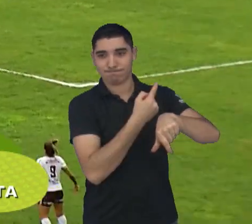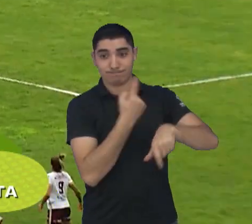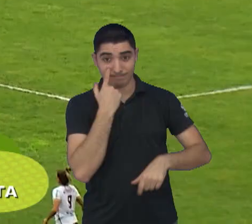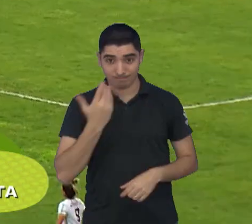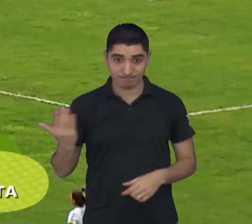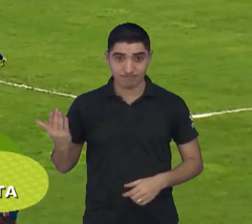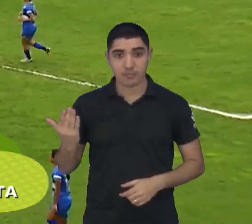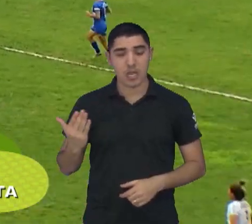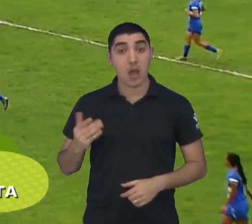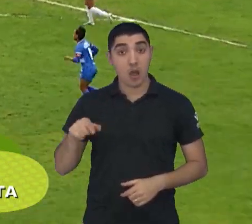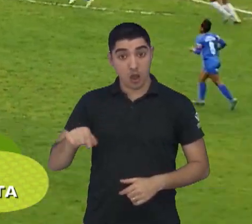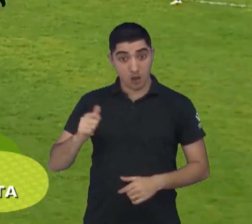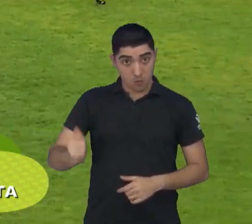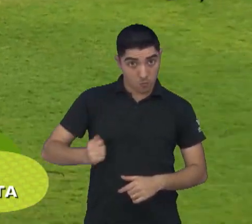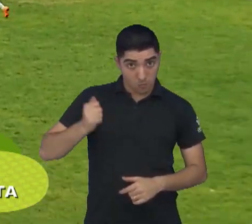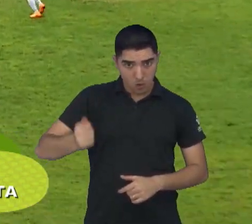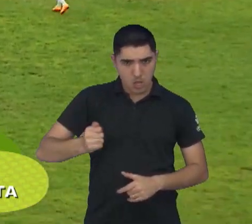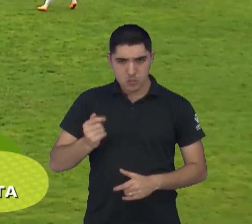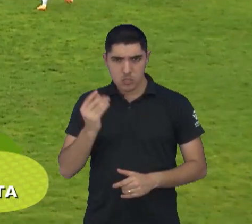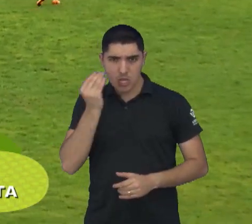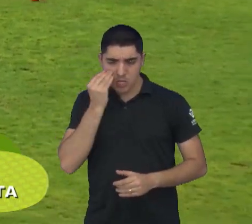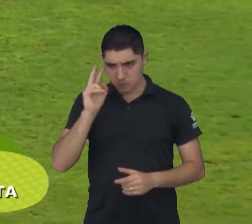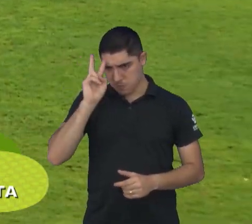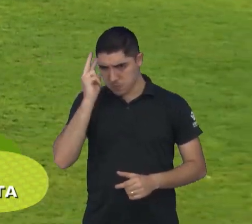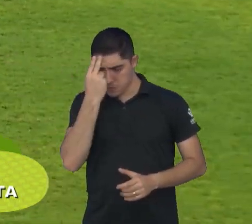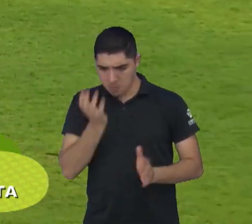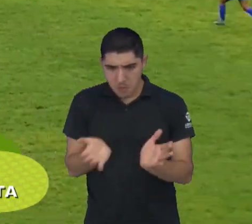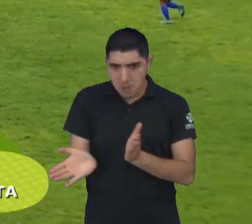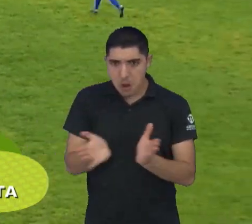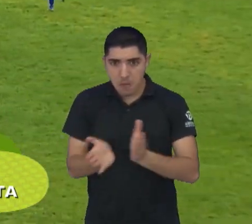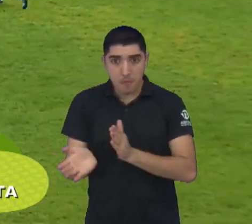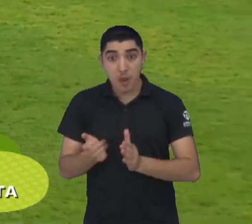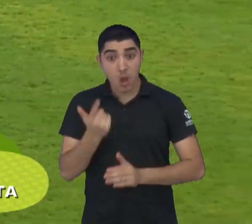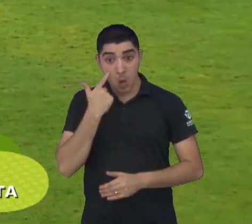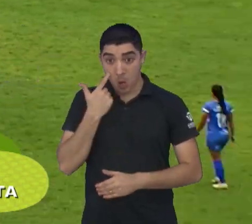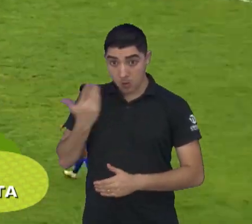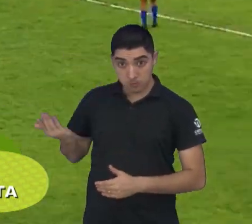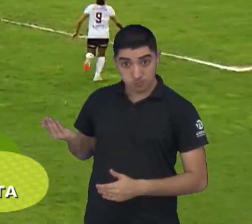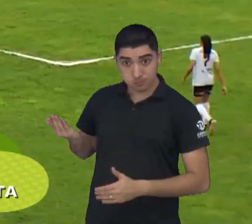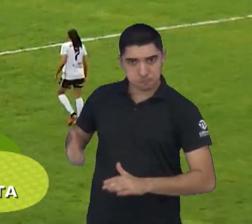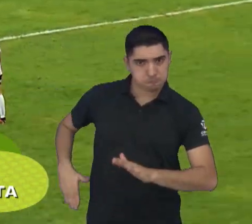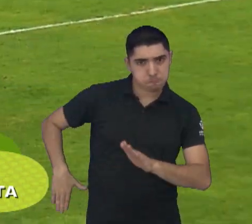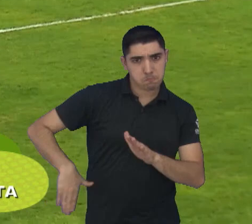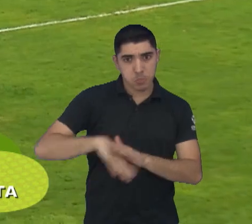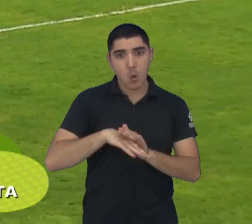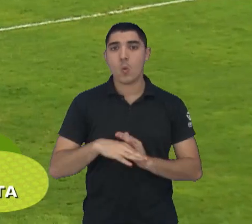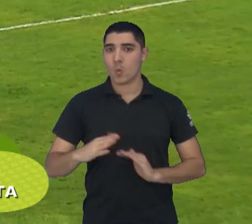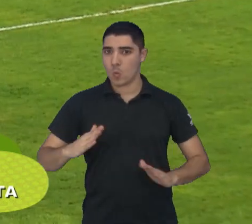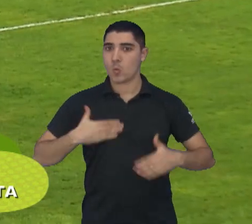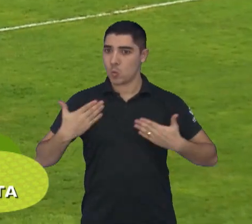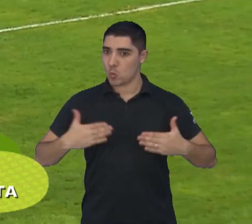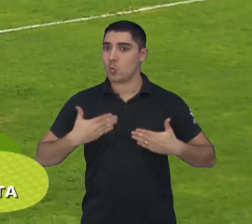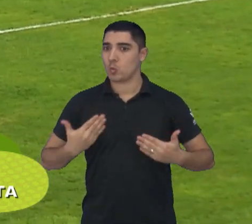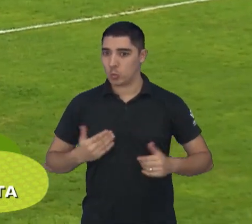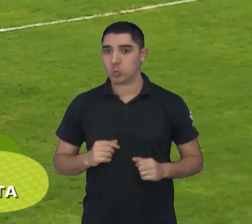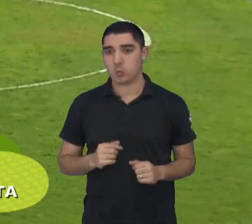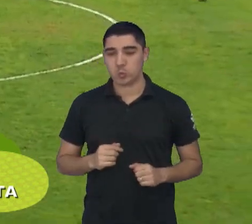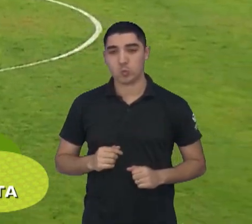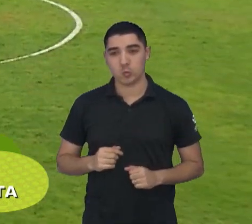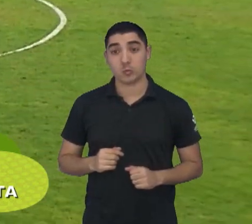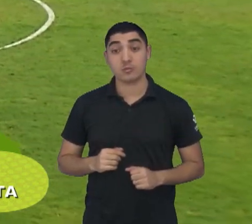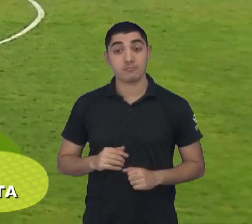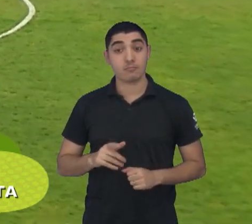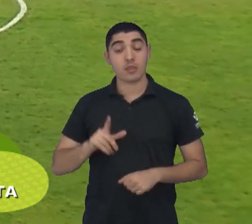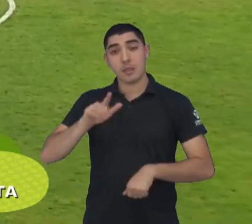Aos poucos, a Ferroviária ia se encontrando em campo e chegou a assustar com esse chute da Raquel de fora da área.